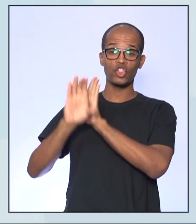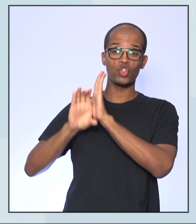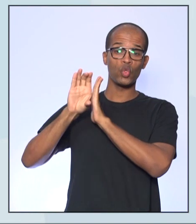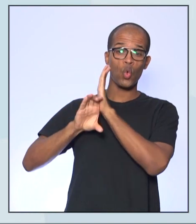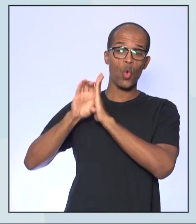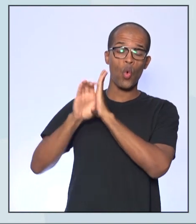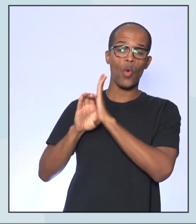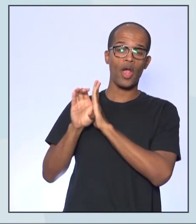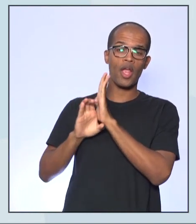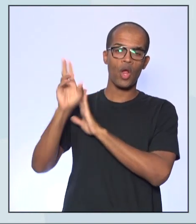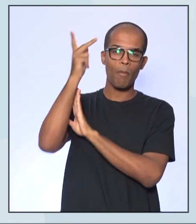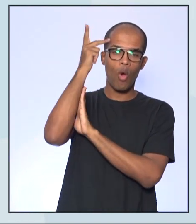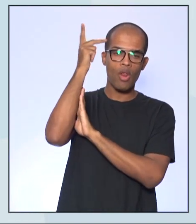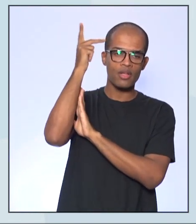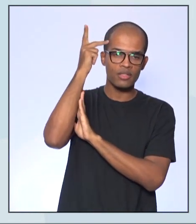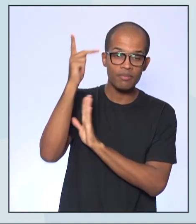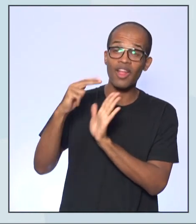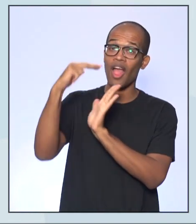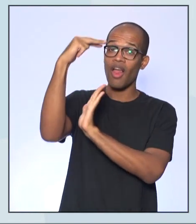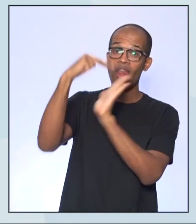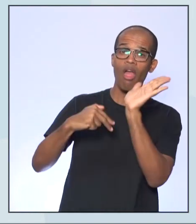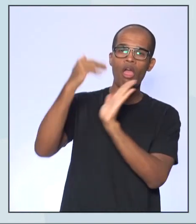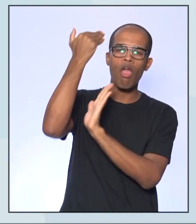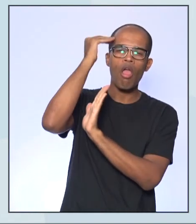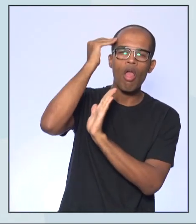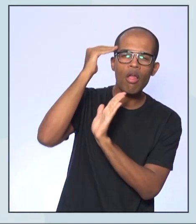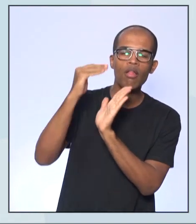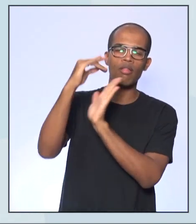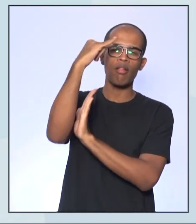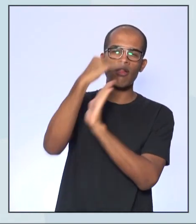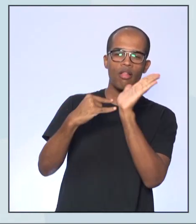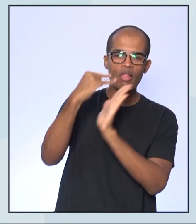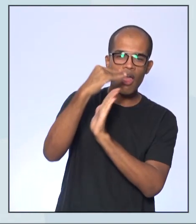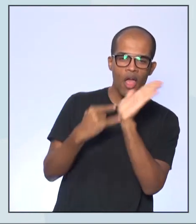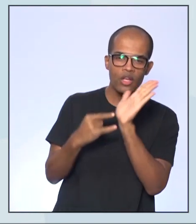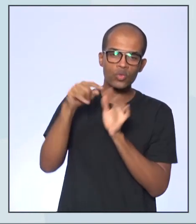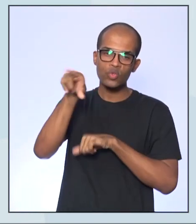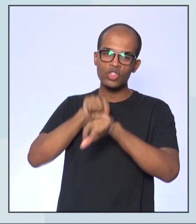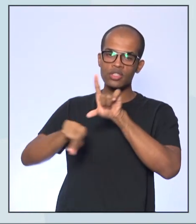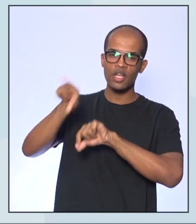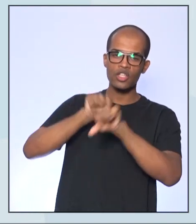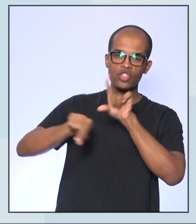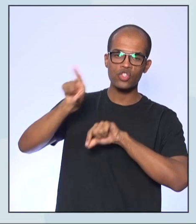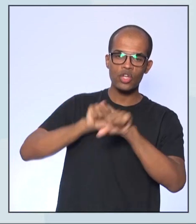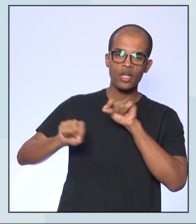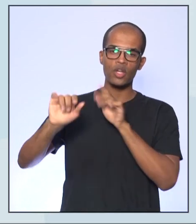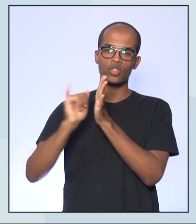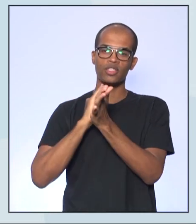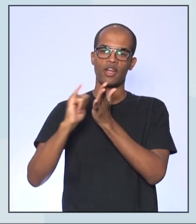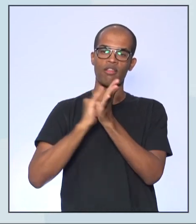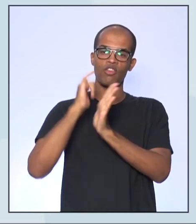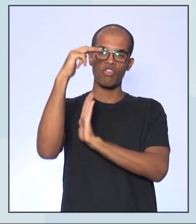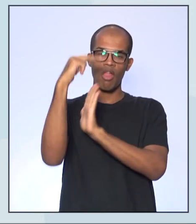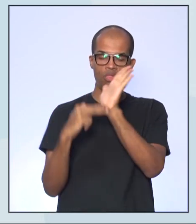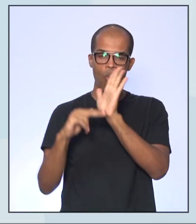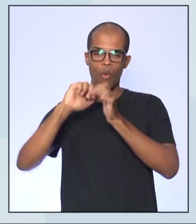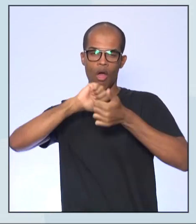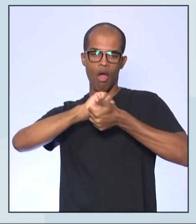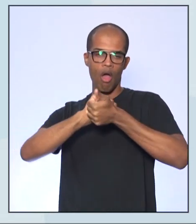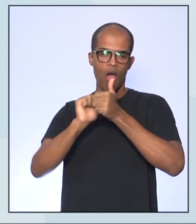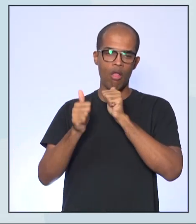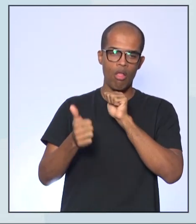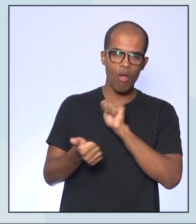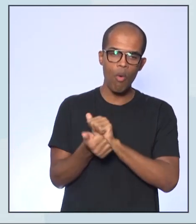seu professor: ler e compreender textos selecionando procedimentos e estratégias de leitura adequados a diferentes